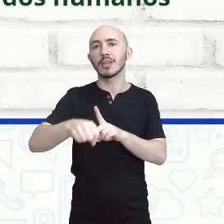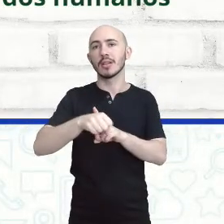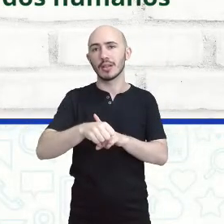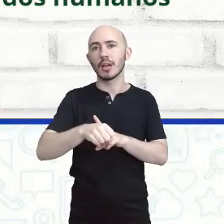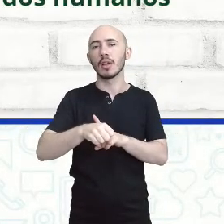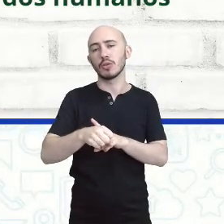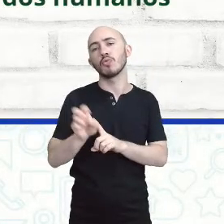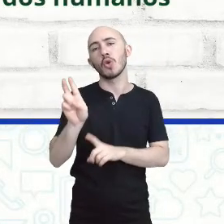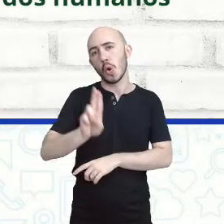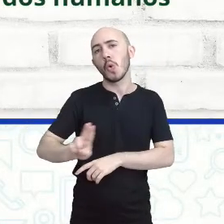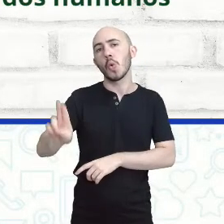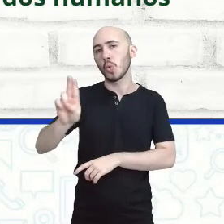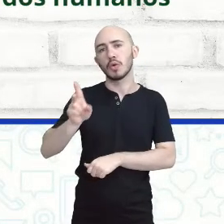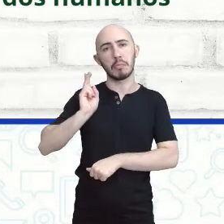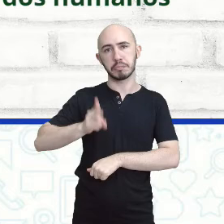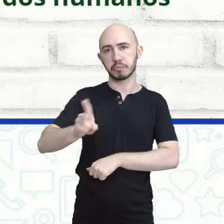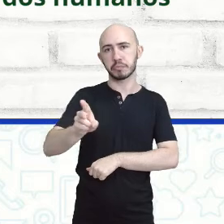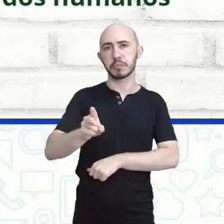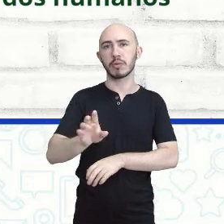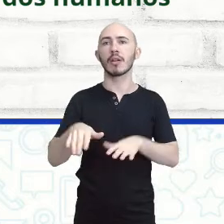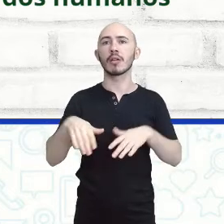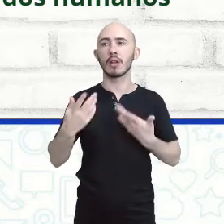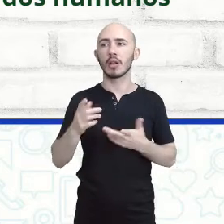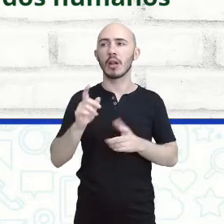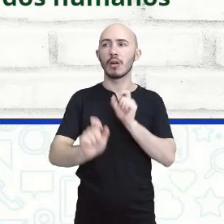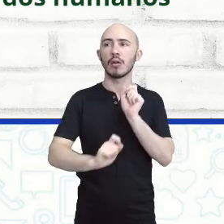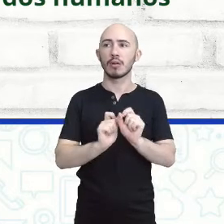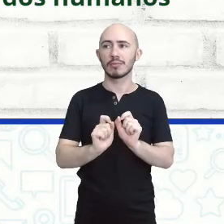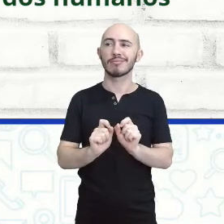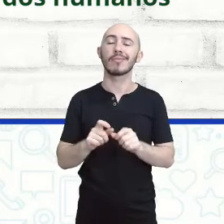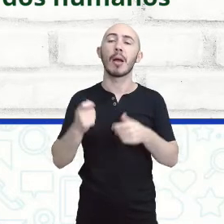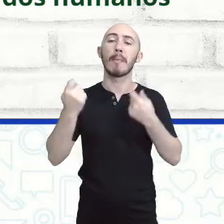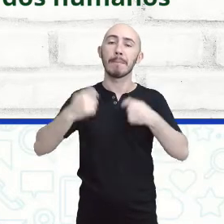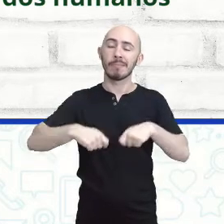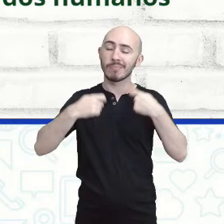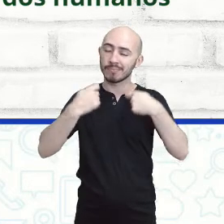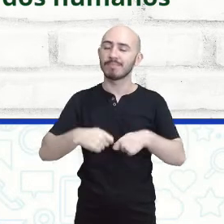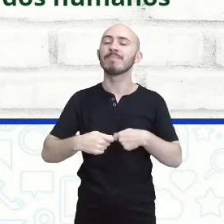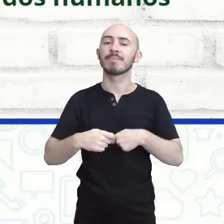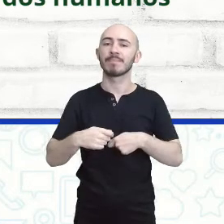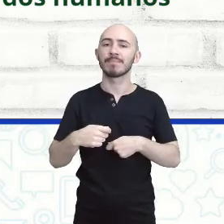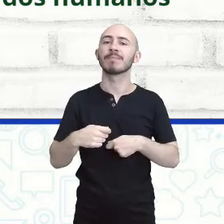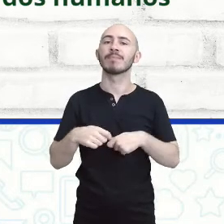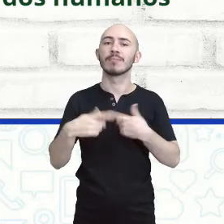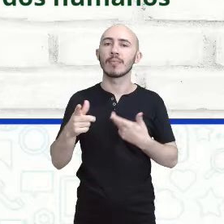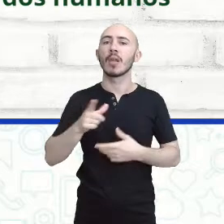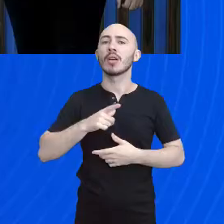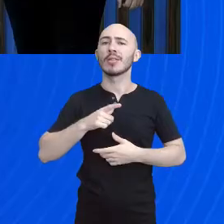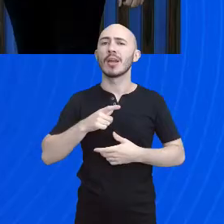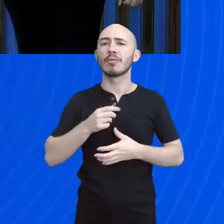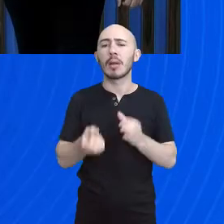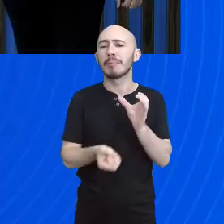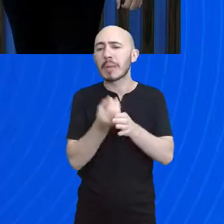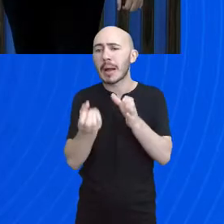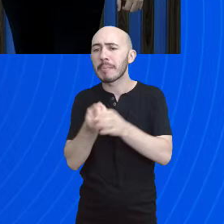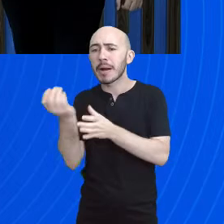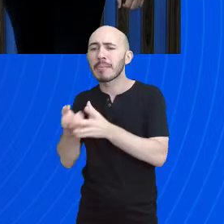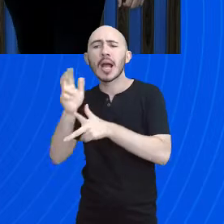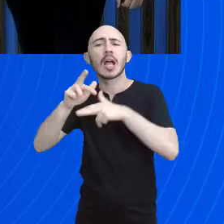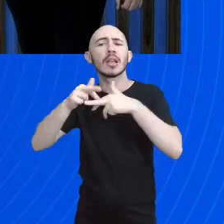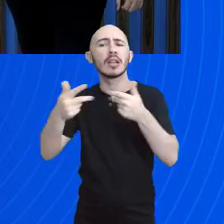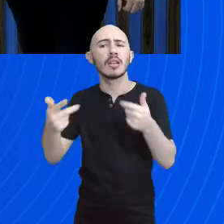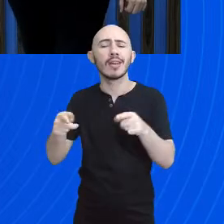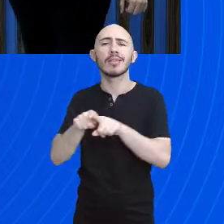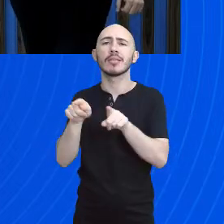sustentar, né? Essa extensão de território que é necessária para gerar produtos, bens